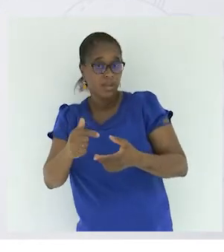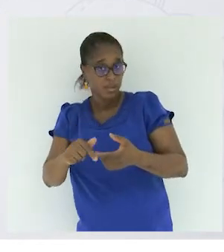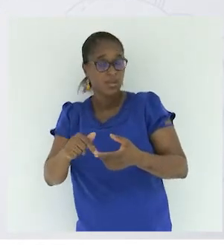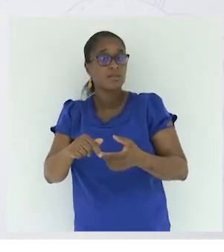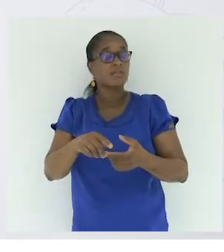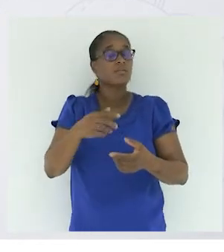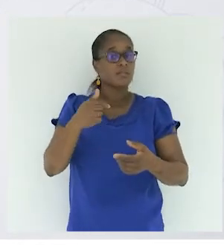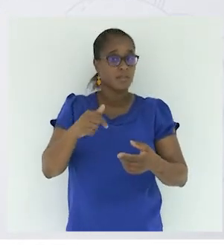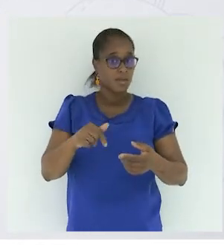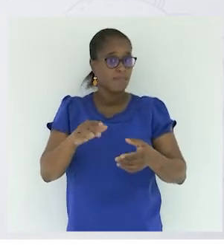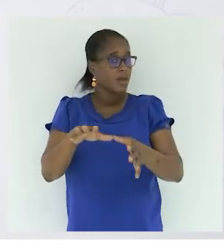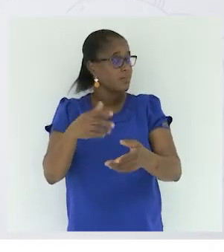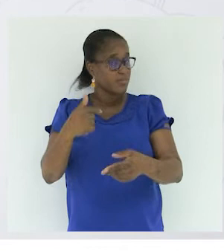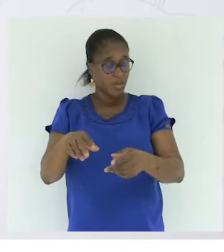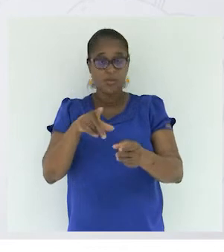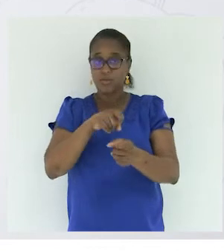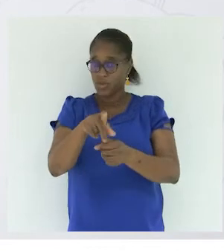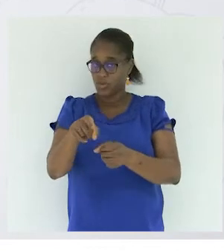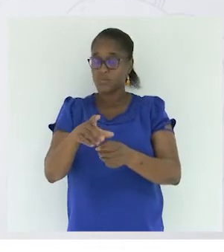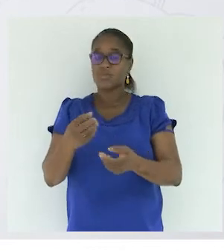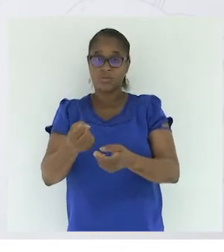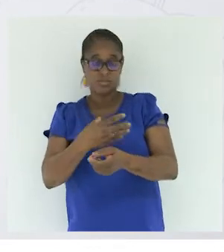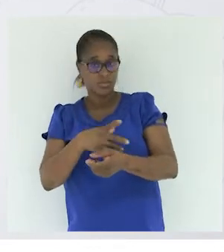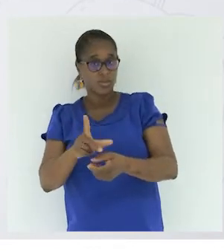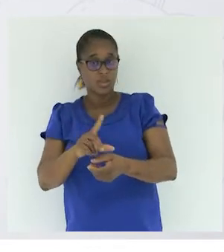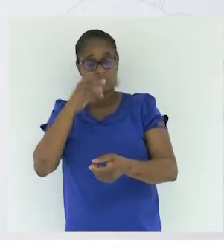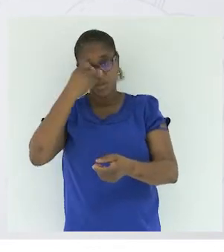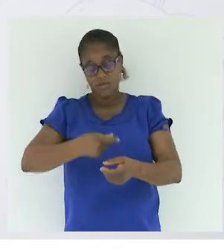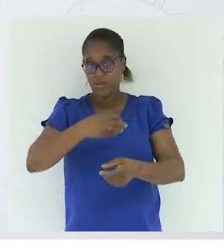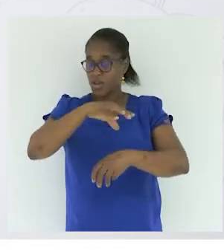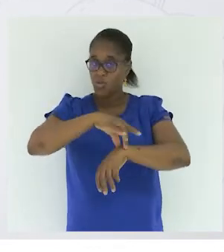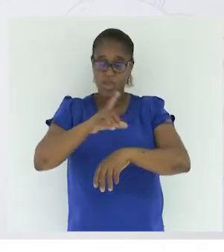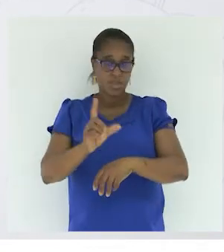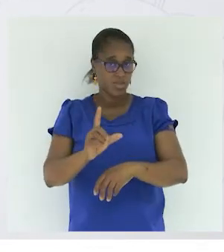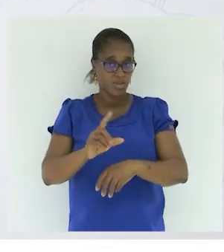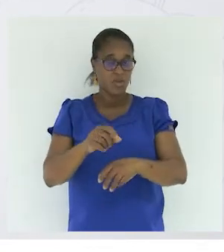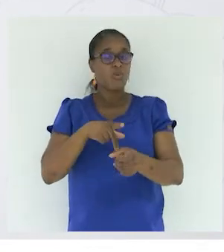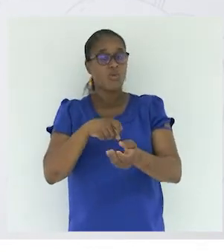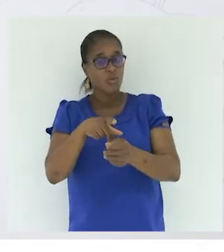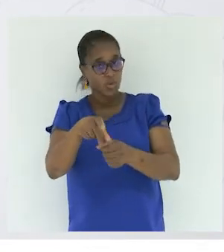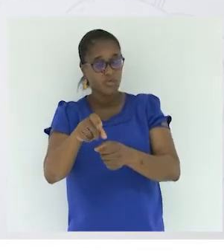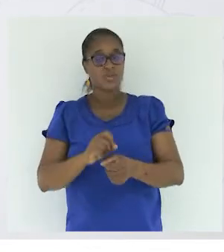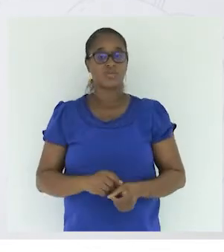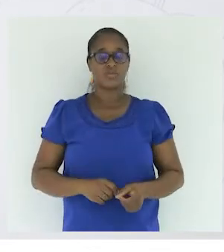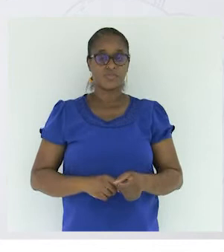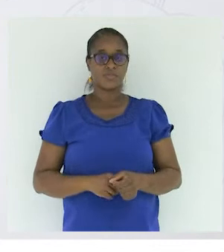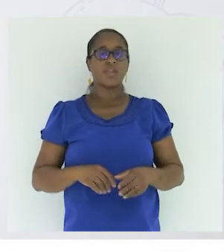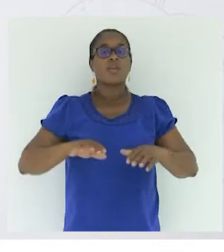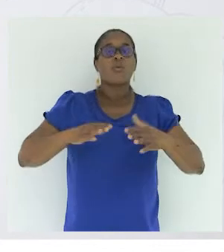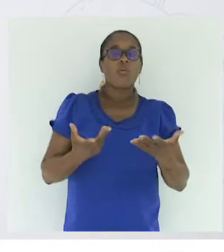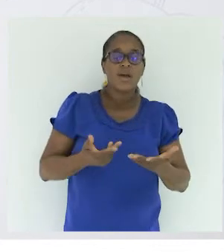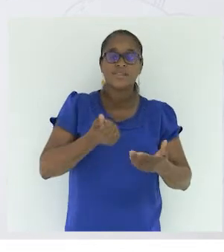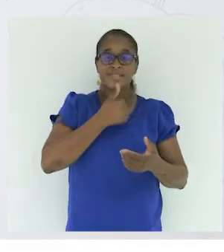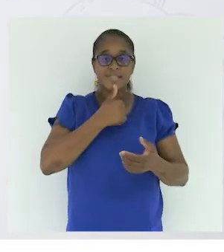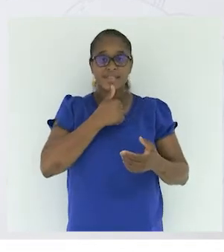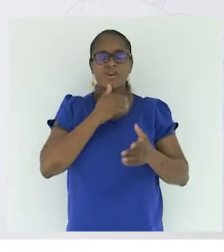para não apanhar o vírus, para não contrair o vírus, para não ficarmos doentes com coronavírus. E quais são as